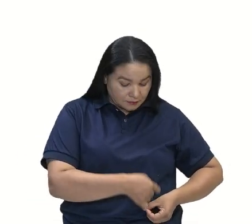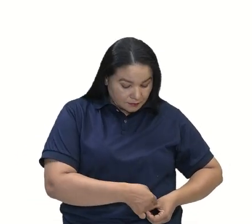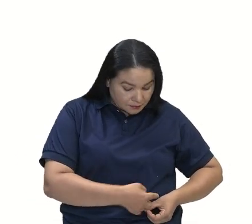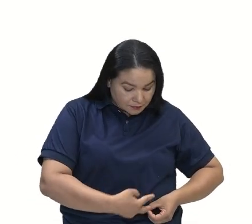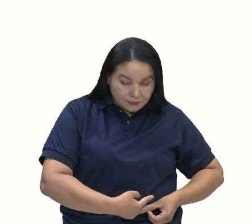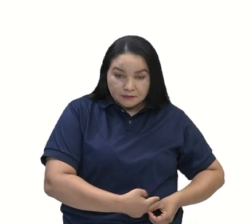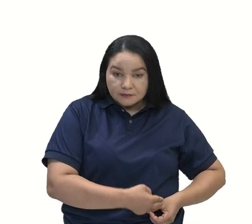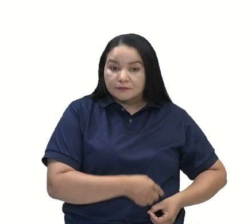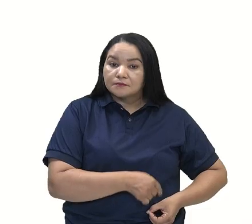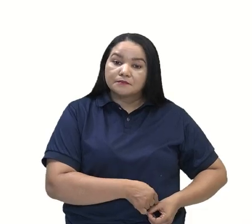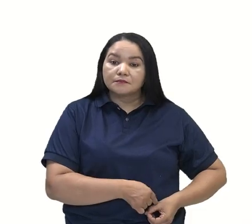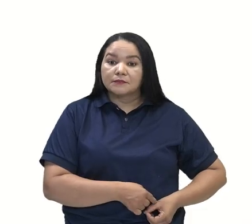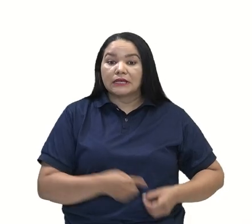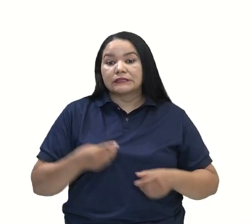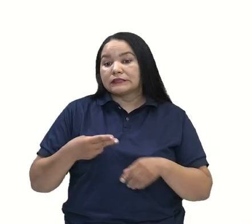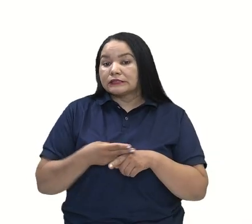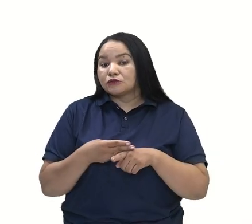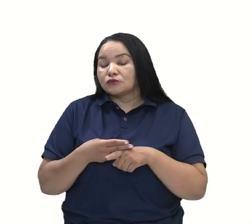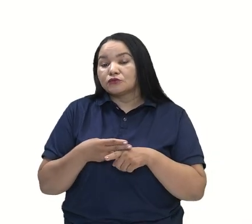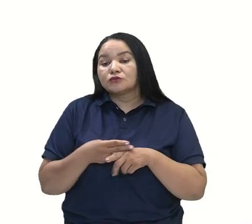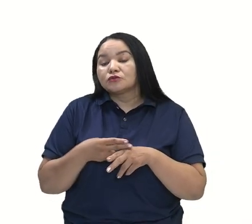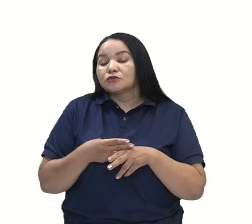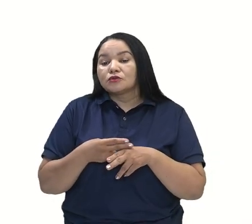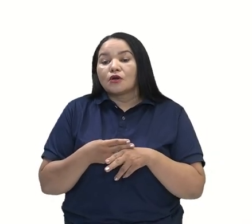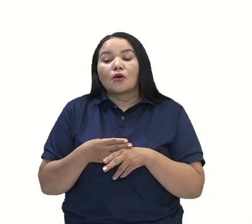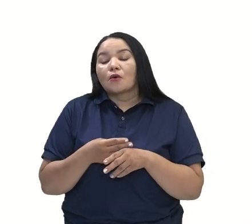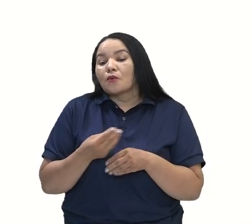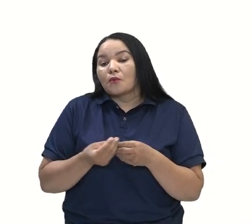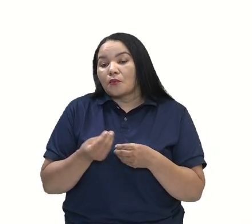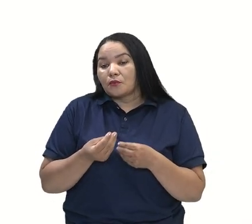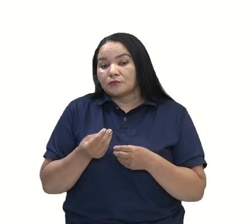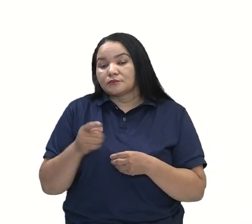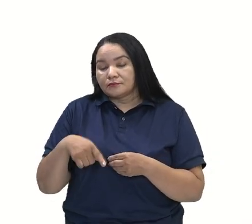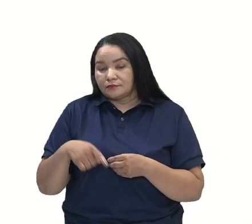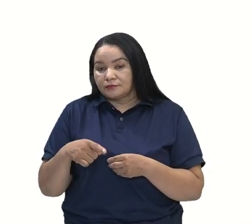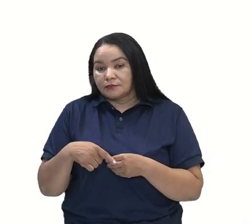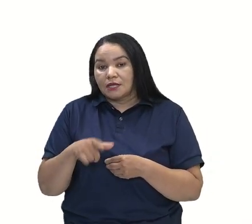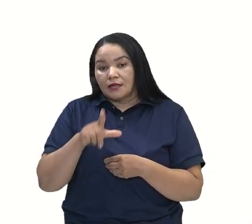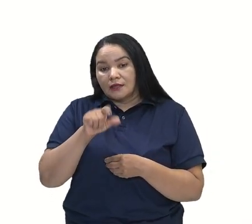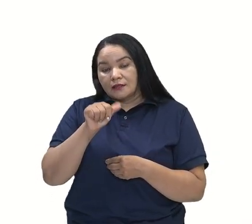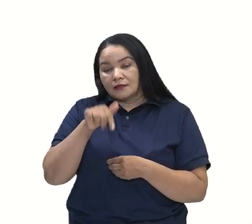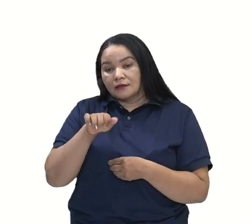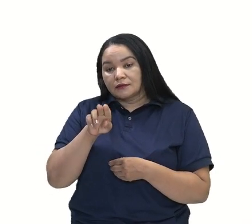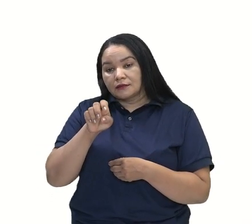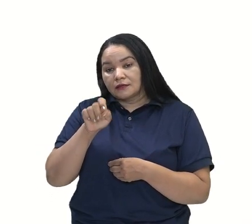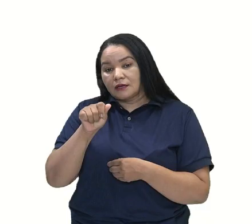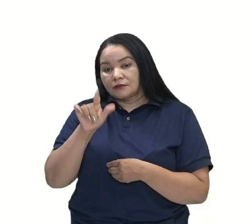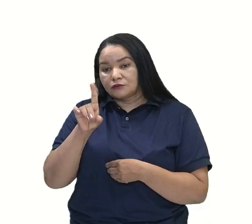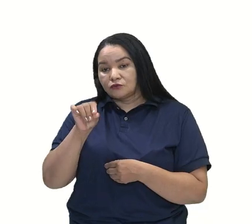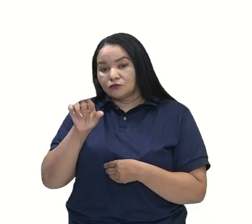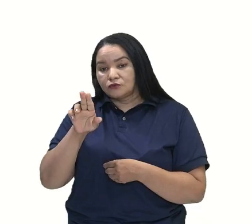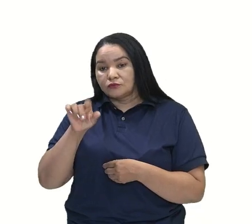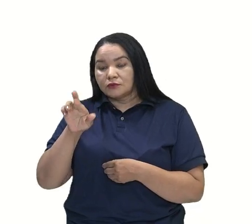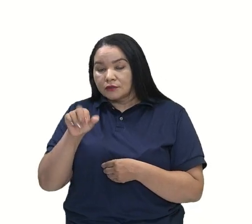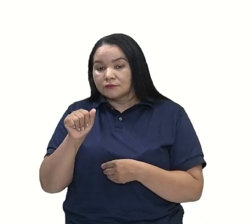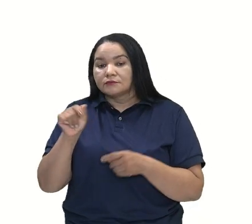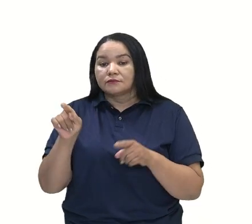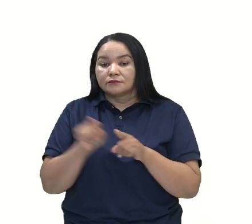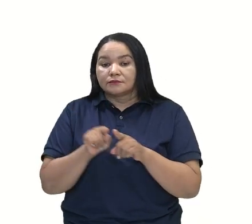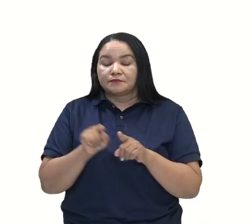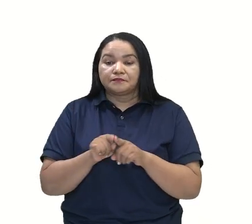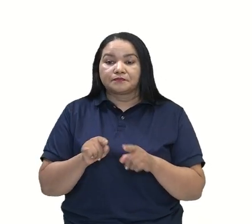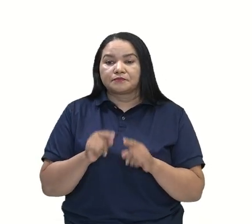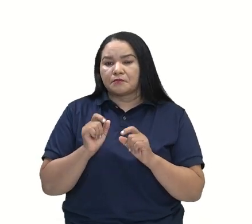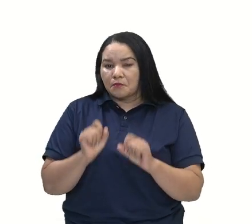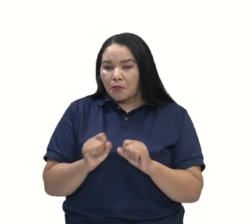né? Então, essa cirurgia chamada de laqueadura também é chamada de ligação tubária, né? E as tubas uterinas, elas